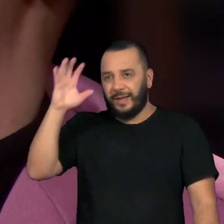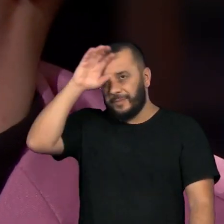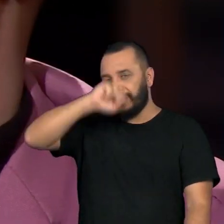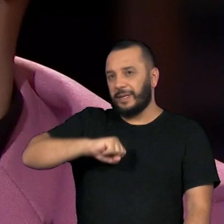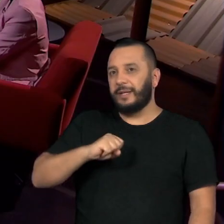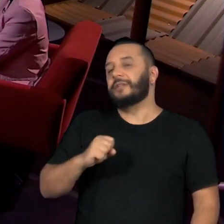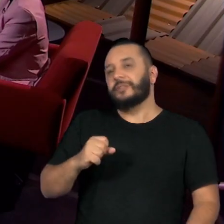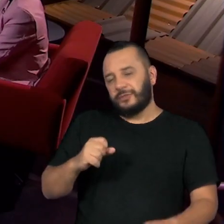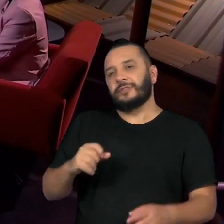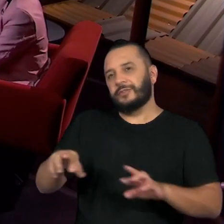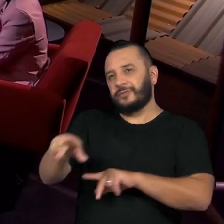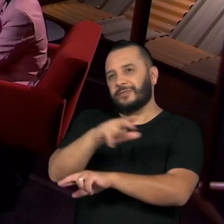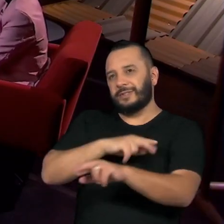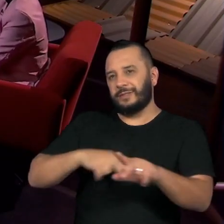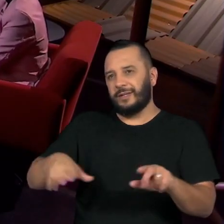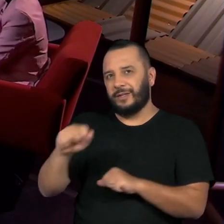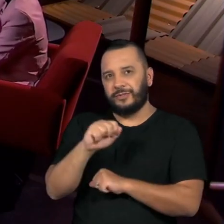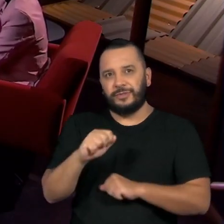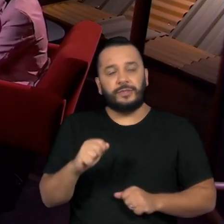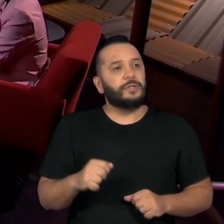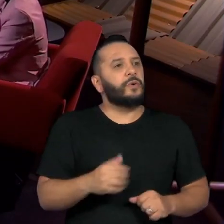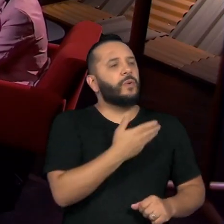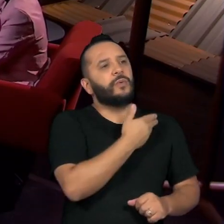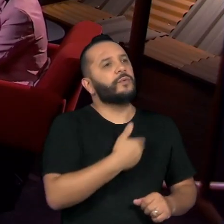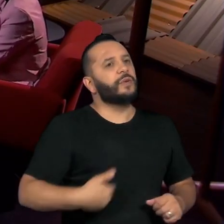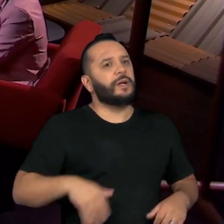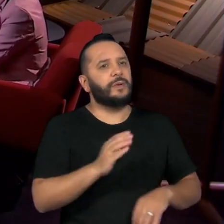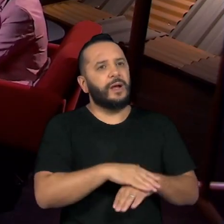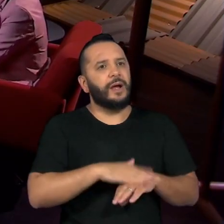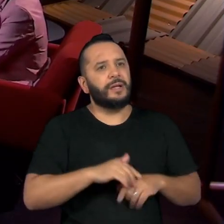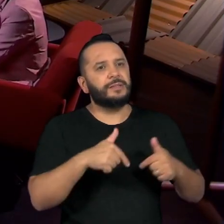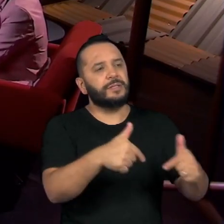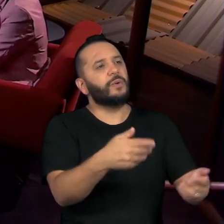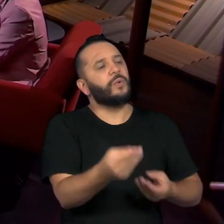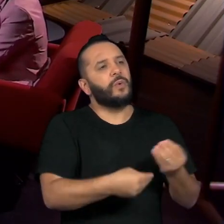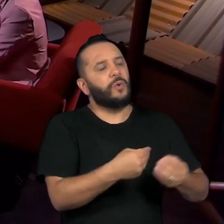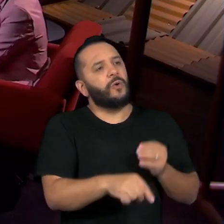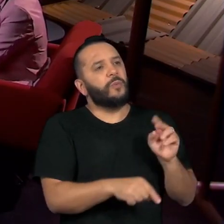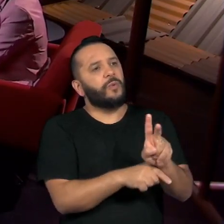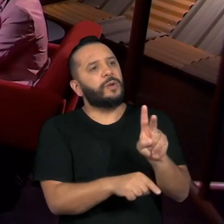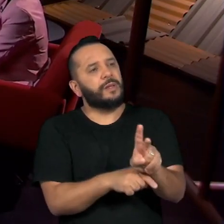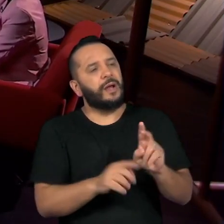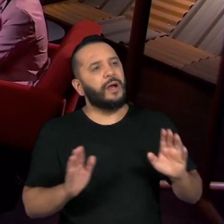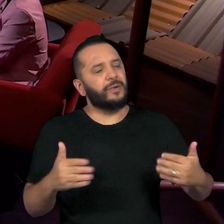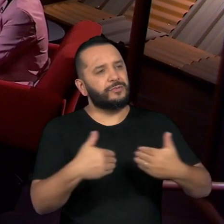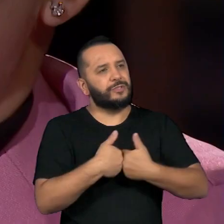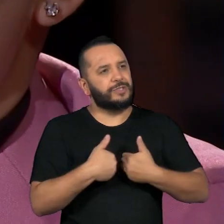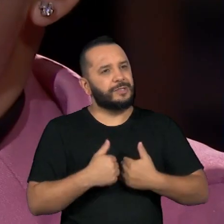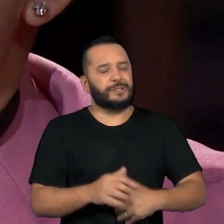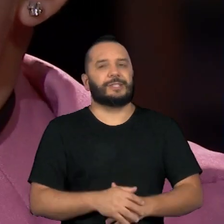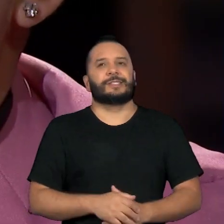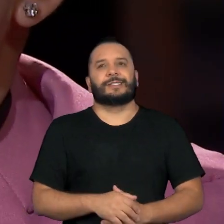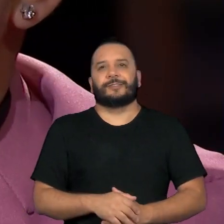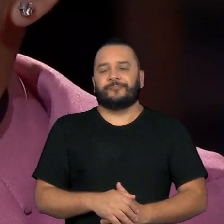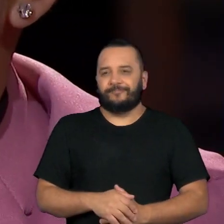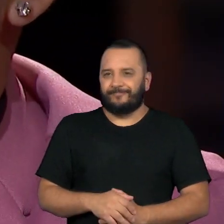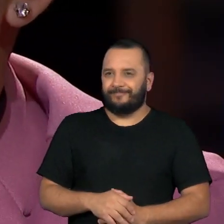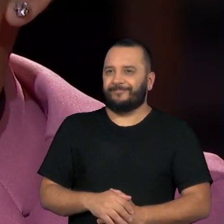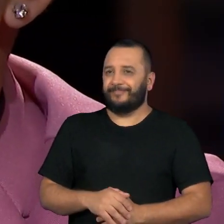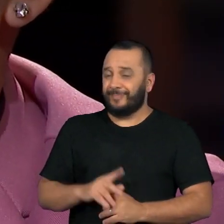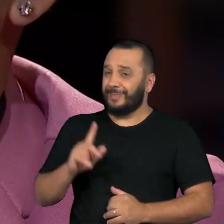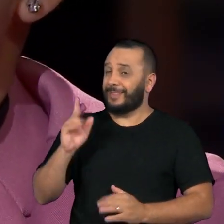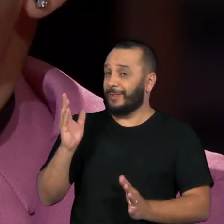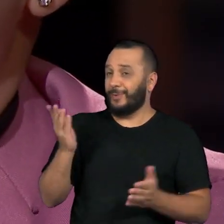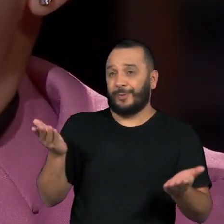com o diverso. E qual é o papel do Estado no cuidado com os autistas? Nossa, a gente está muito longe de ter qualquer